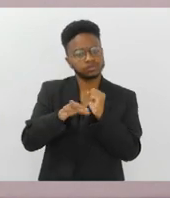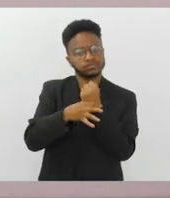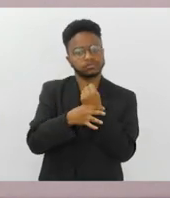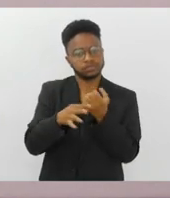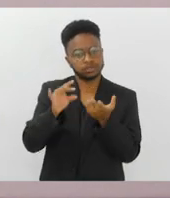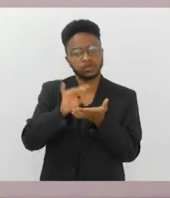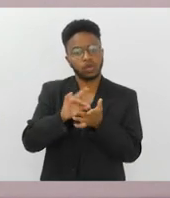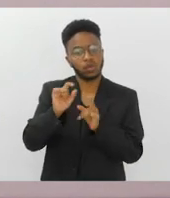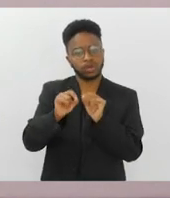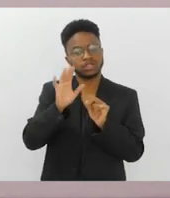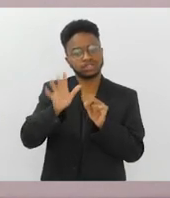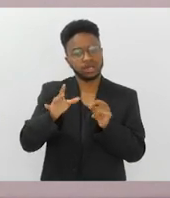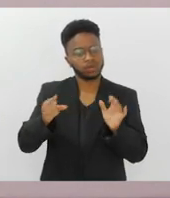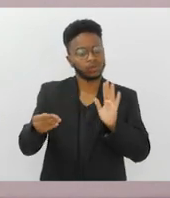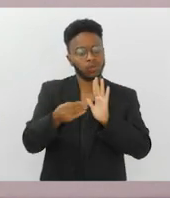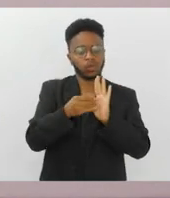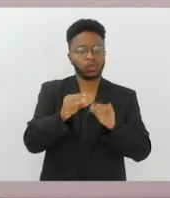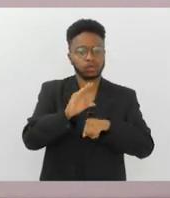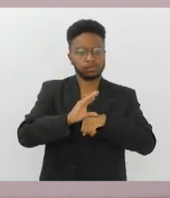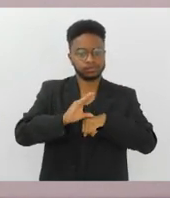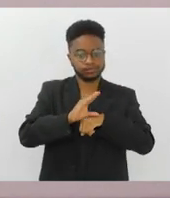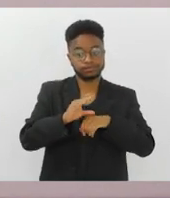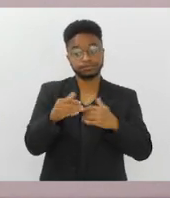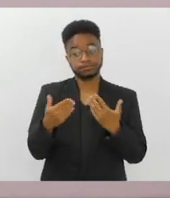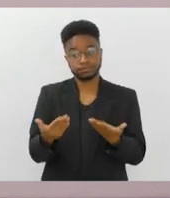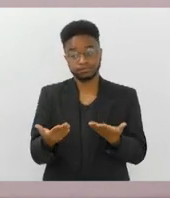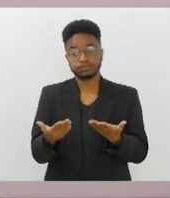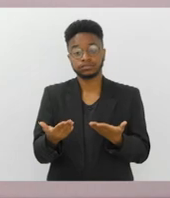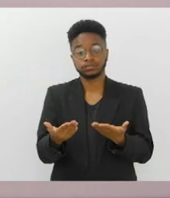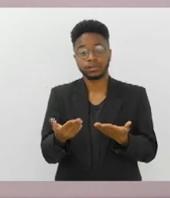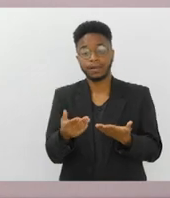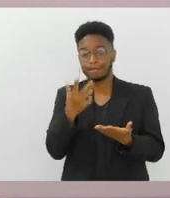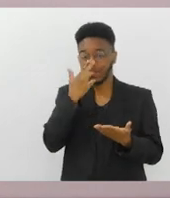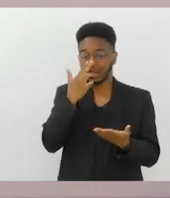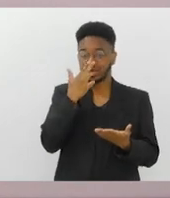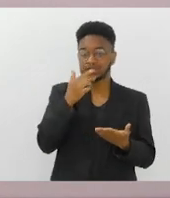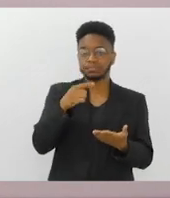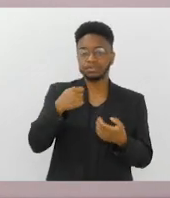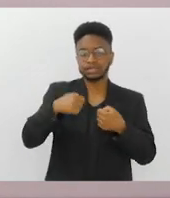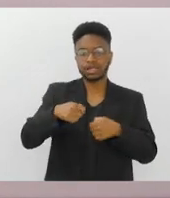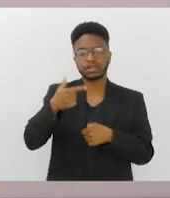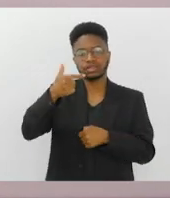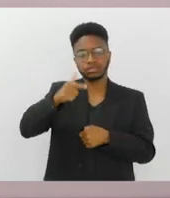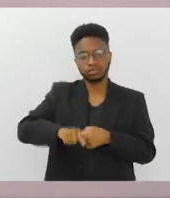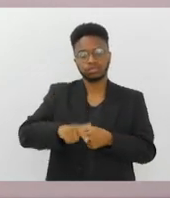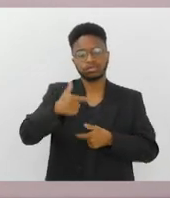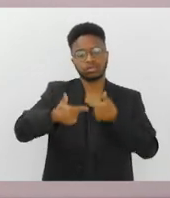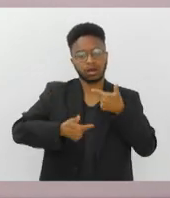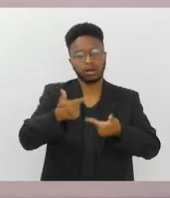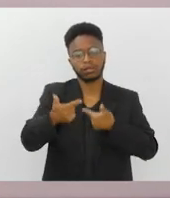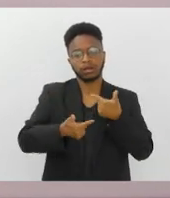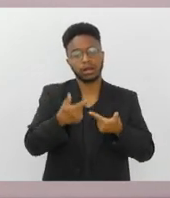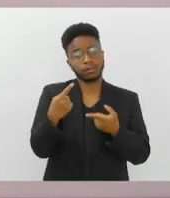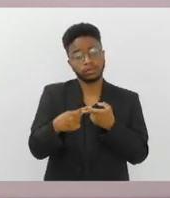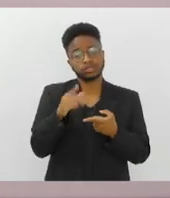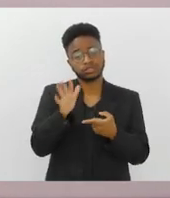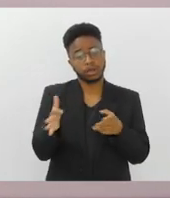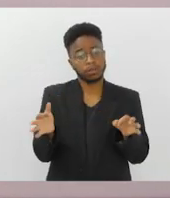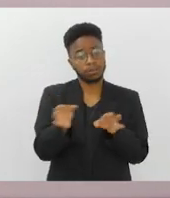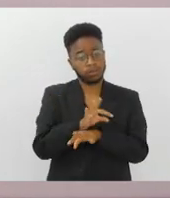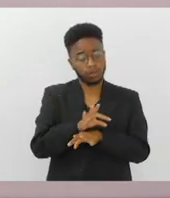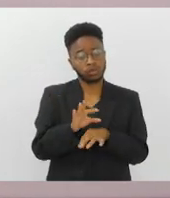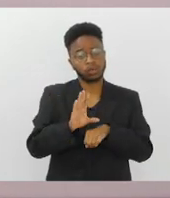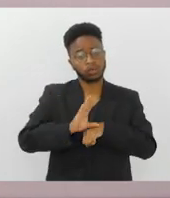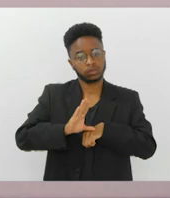que a nossa Constituição já diz. Então, a gente tem aqui quase que um retrabalho diante do que está colocado, da falta